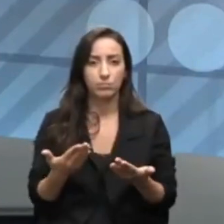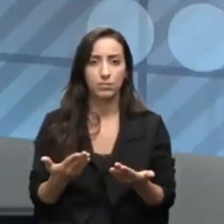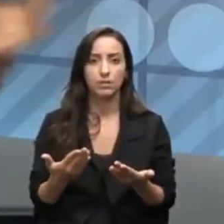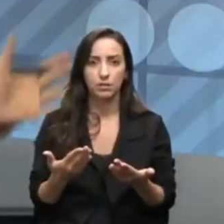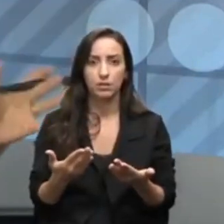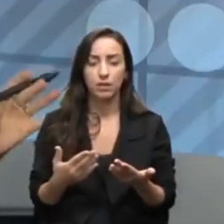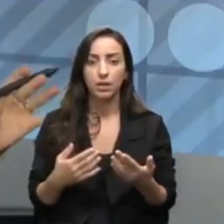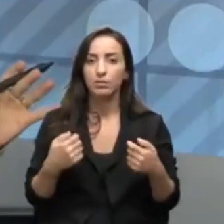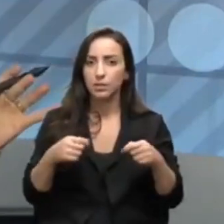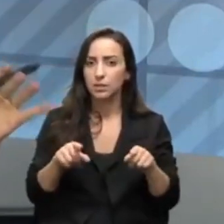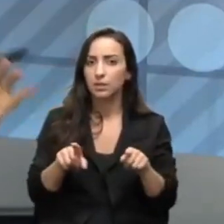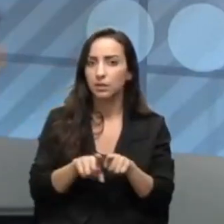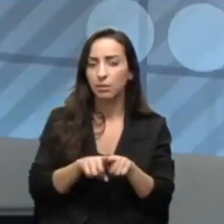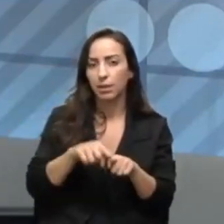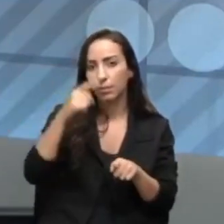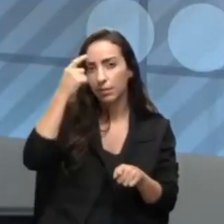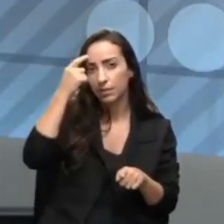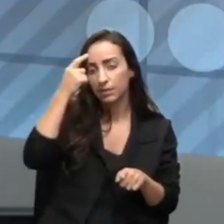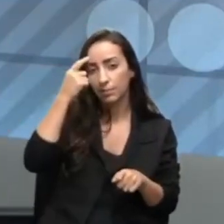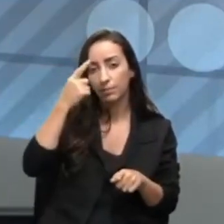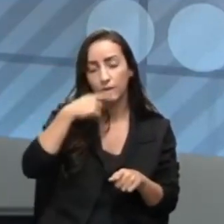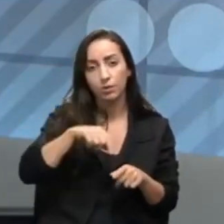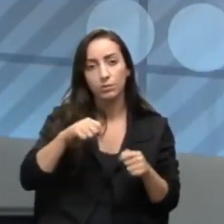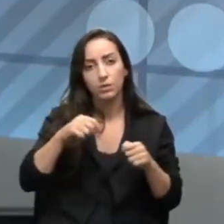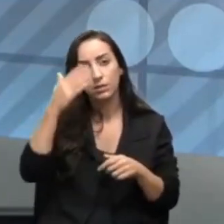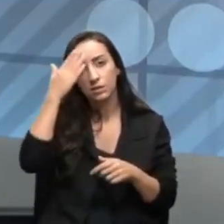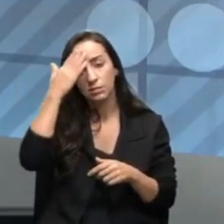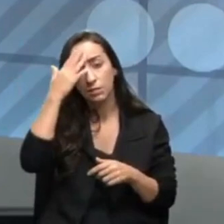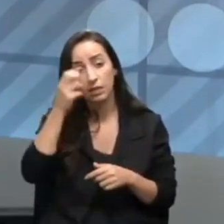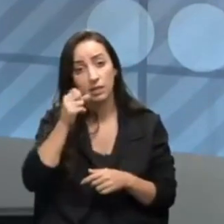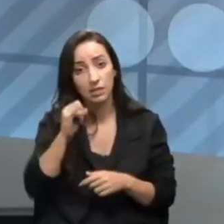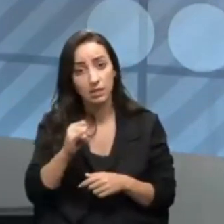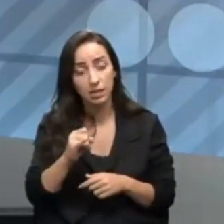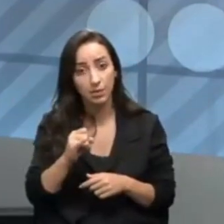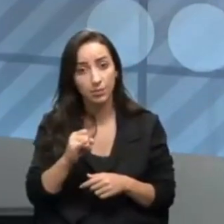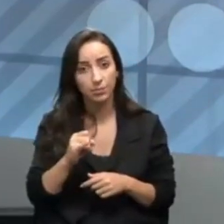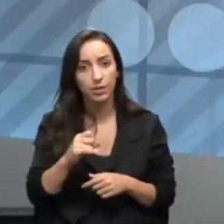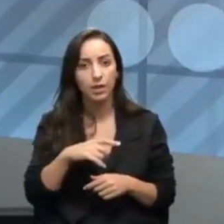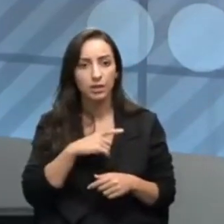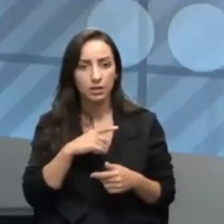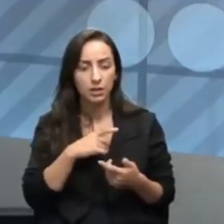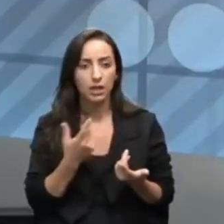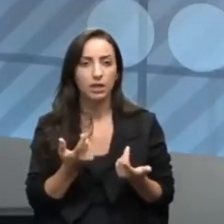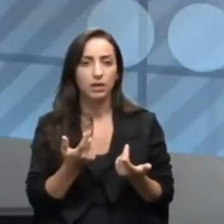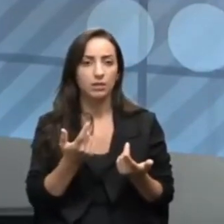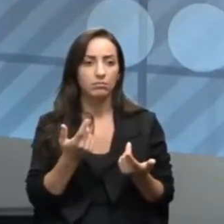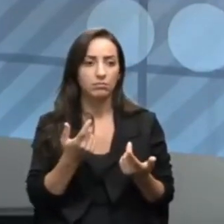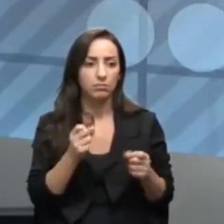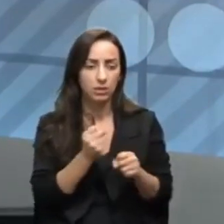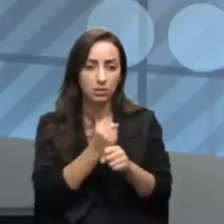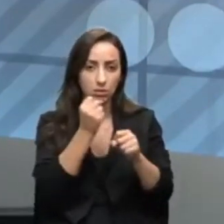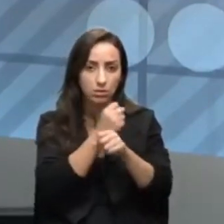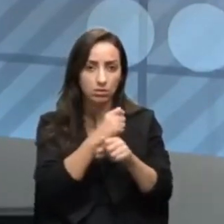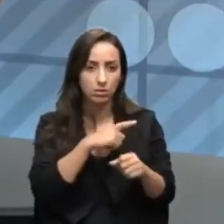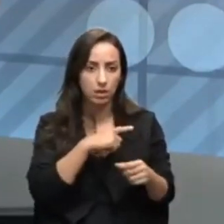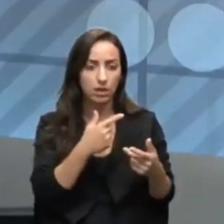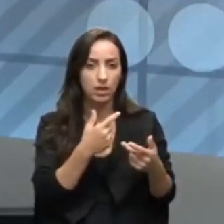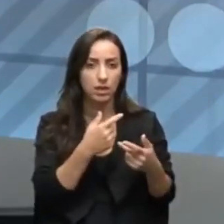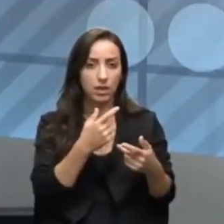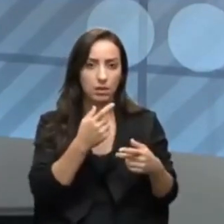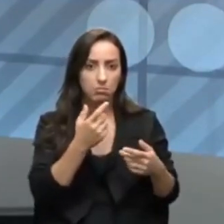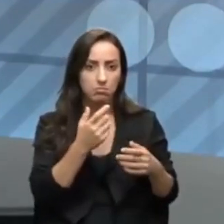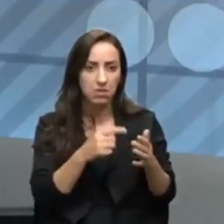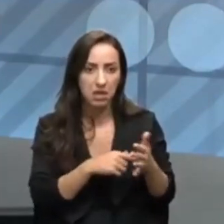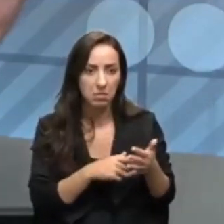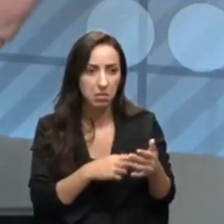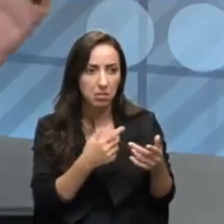também é pensando na execução. A gente tem que saber se na obra terão equipamentos para fazer essa dobra, porque numa viga vão, sei